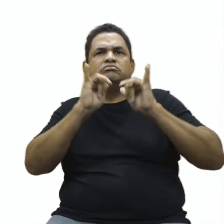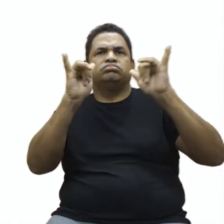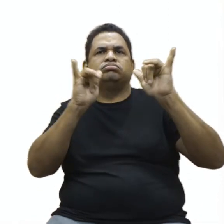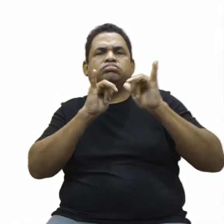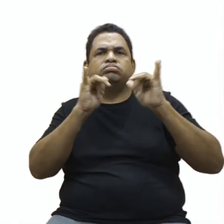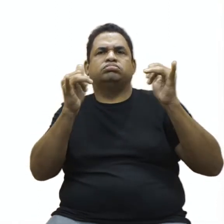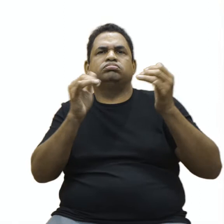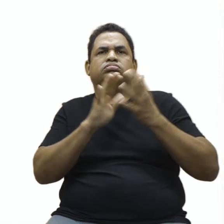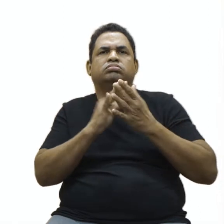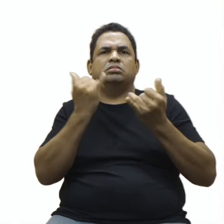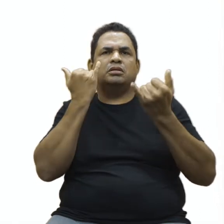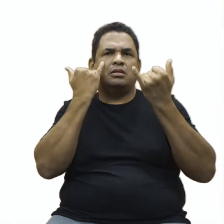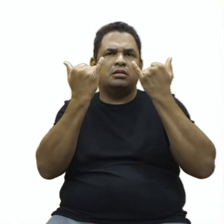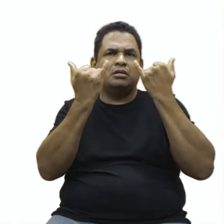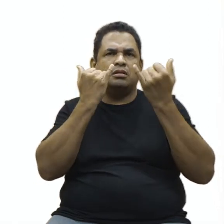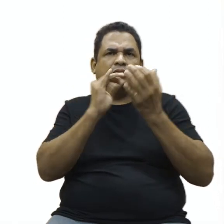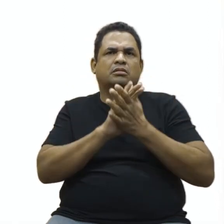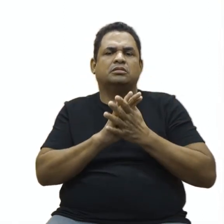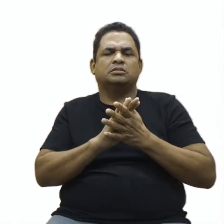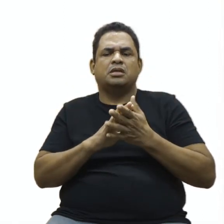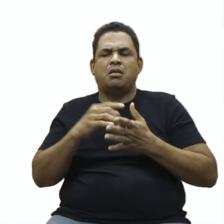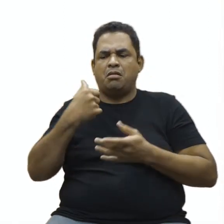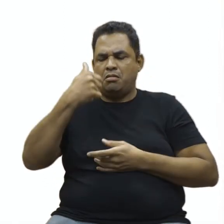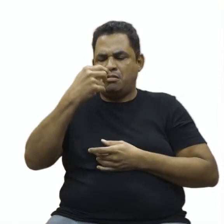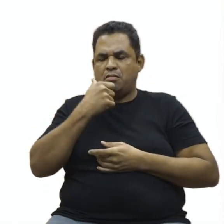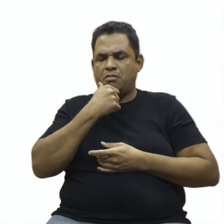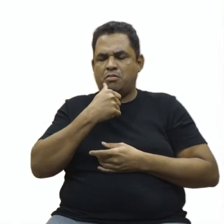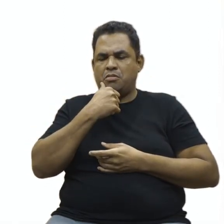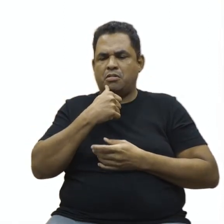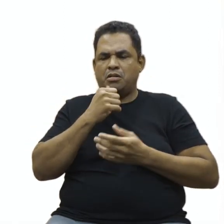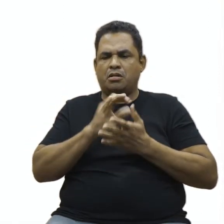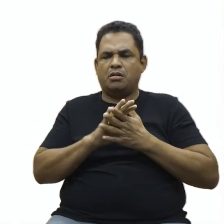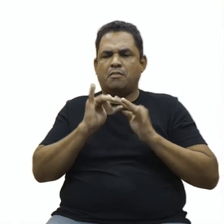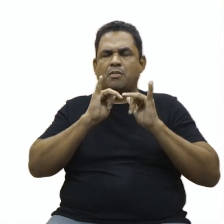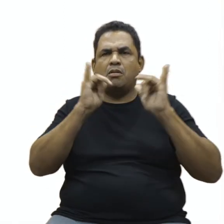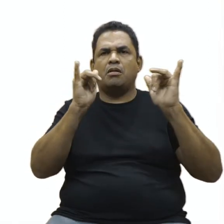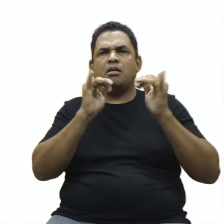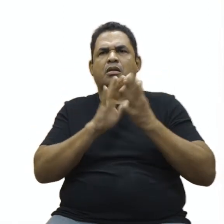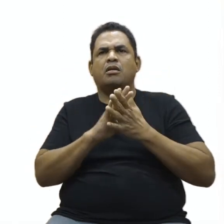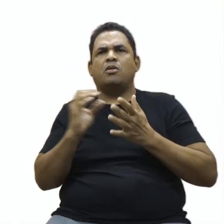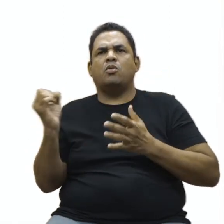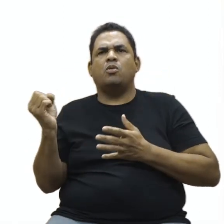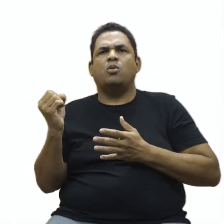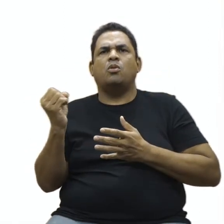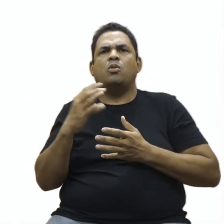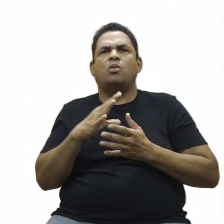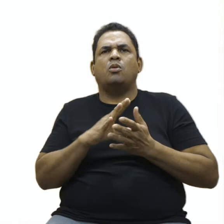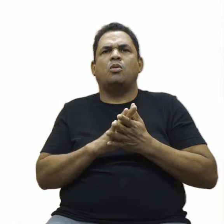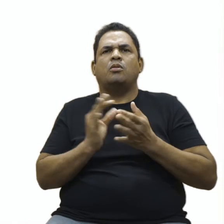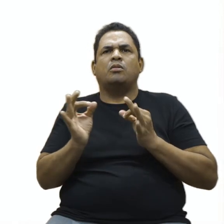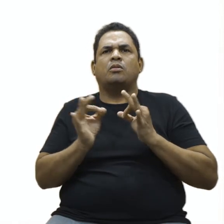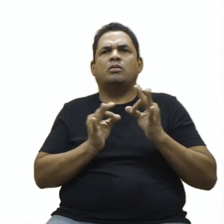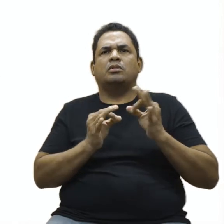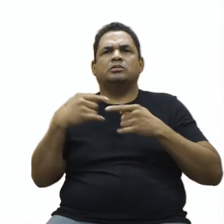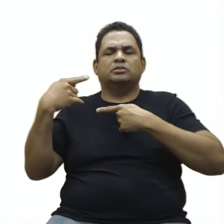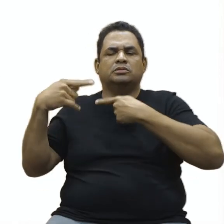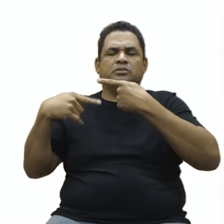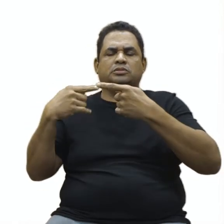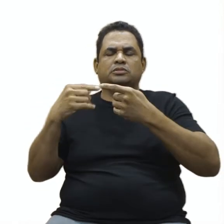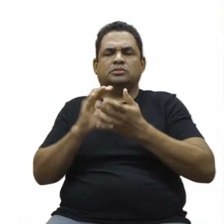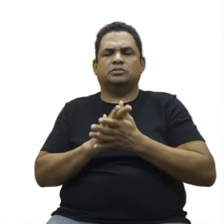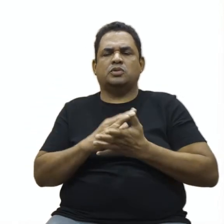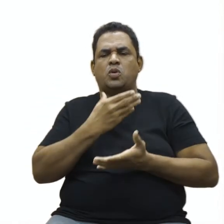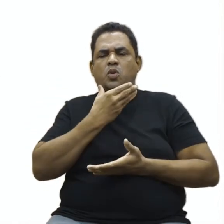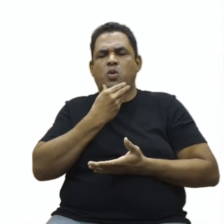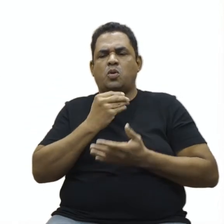garotas propaganda. Versões modernizadas do tradicional homem sanduíche.